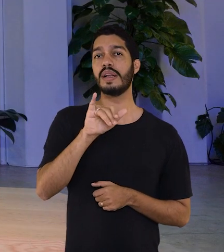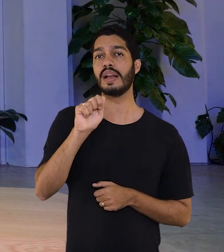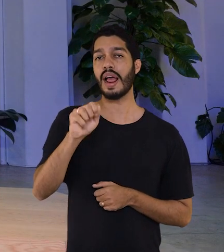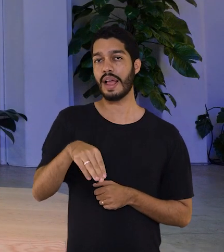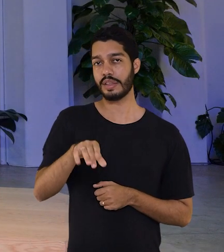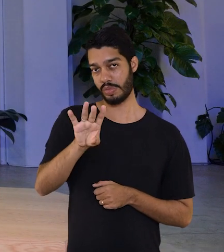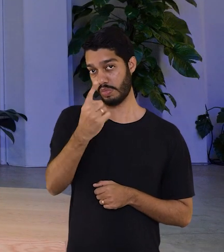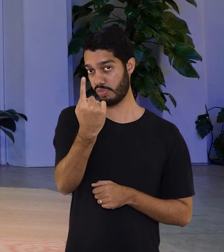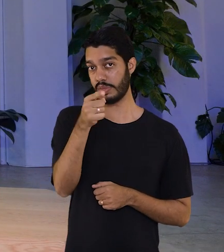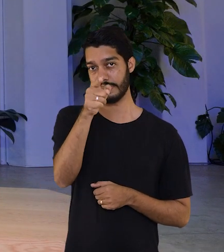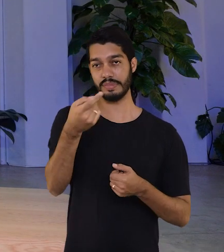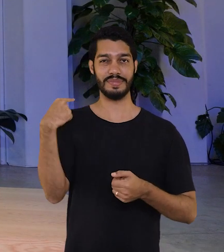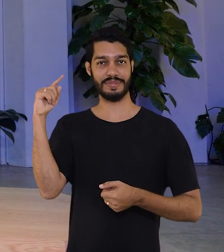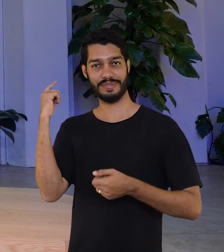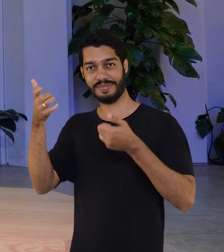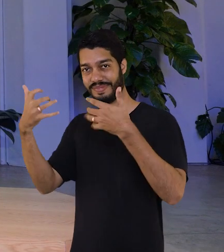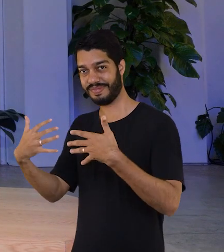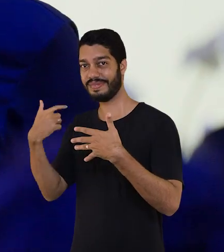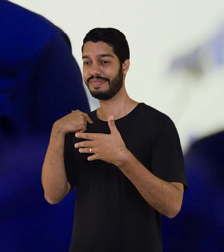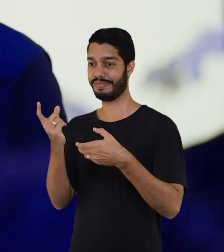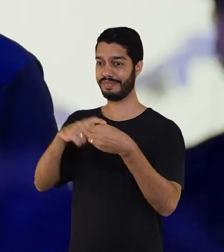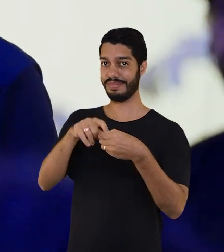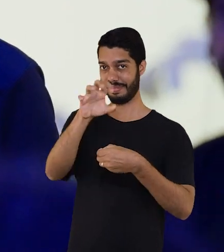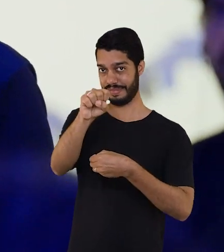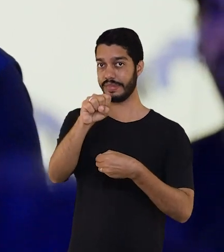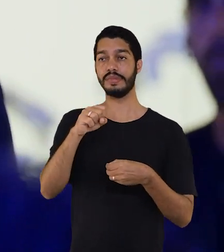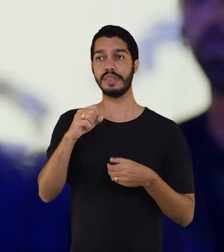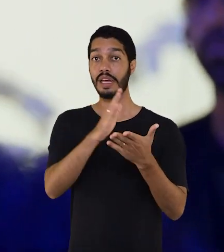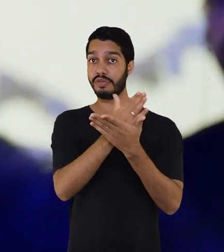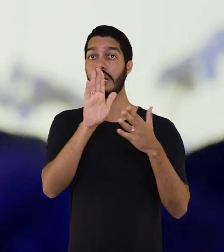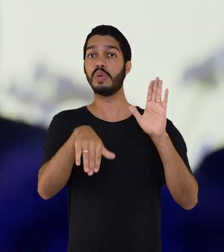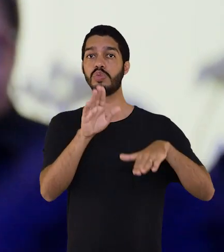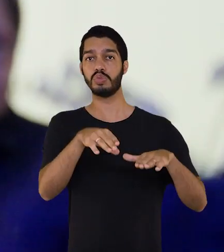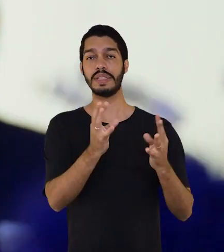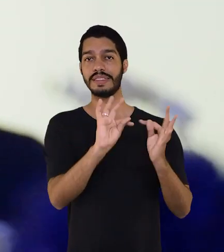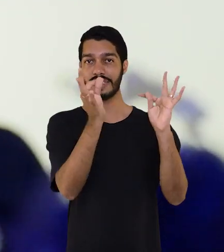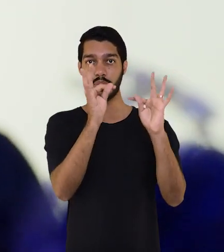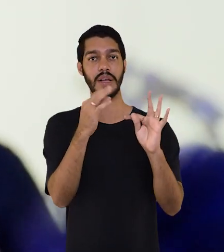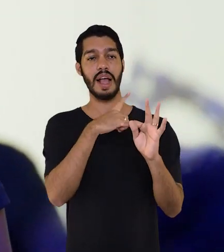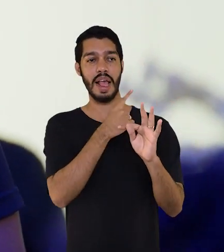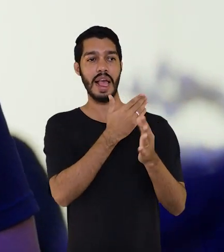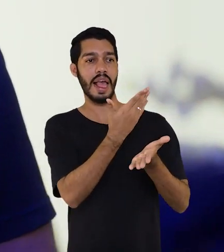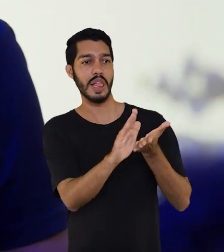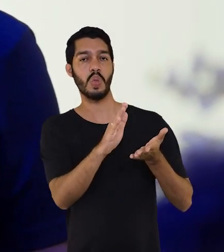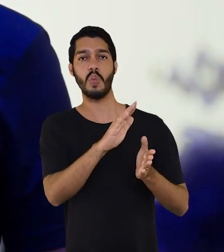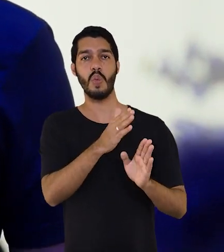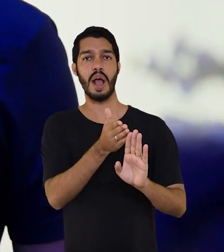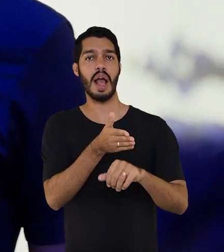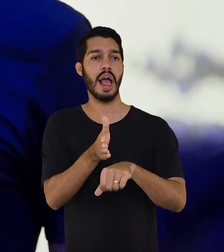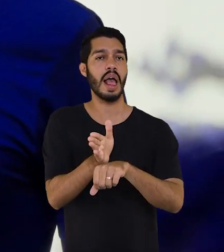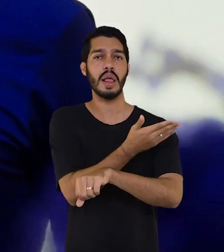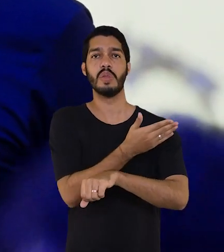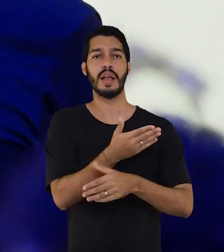William, só retomando uma fala que você falou, às vezes algumas tecnologias são excludência porque falta inclusão e